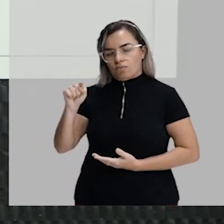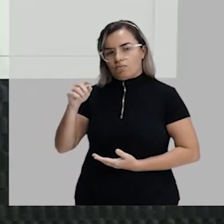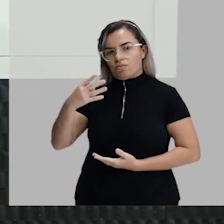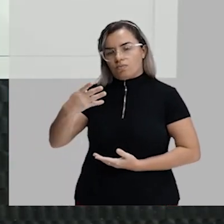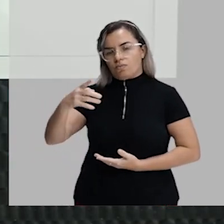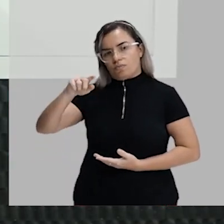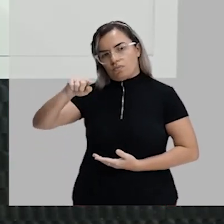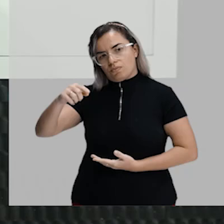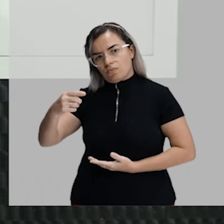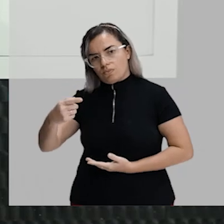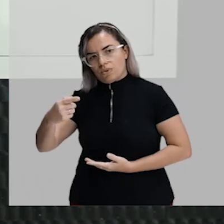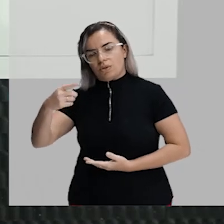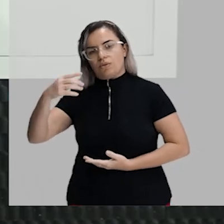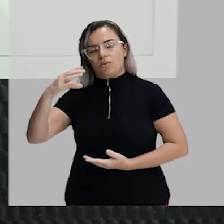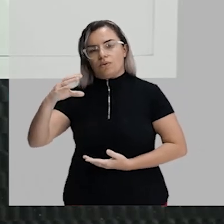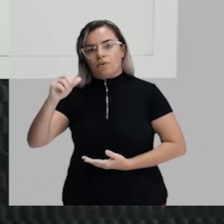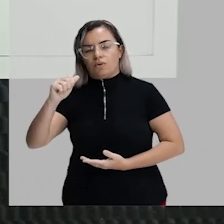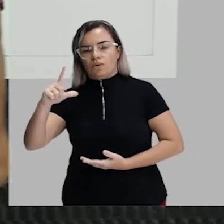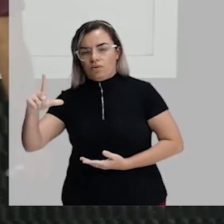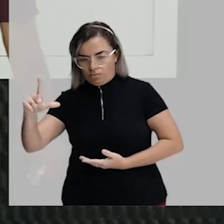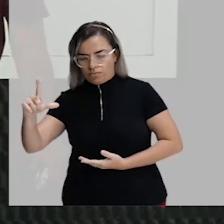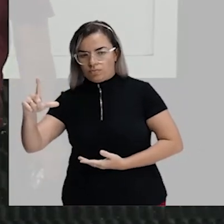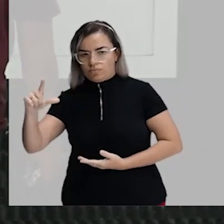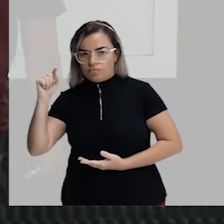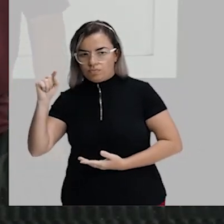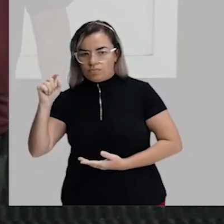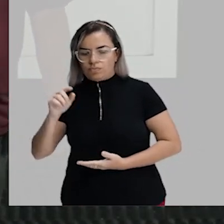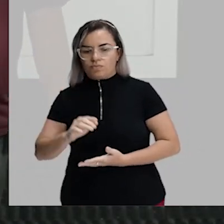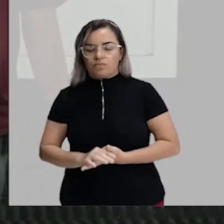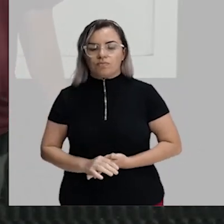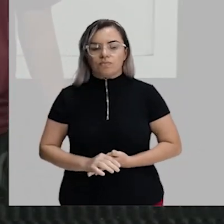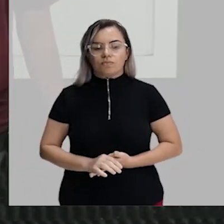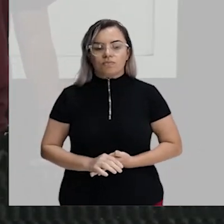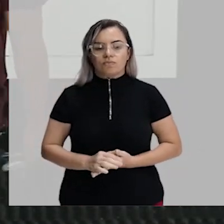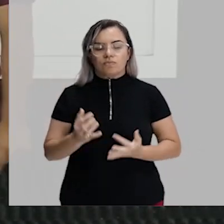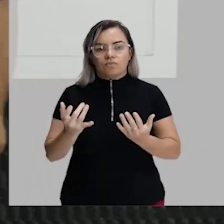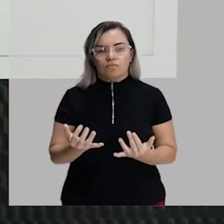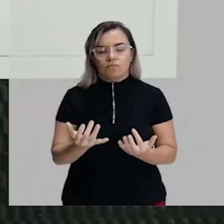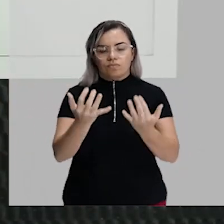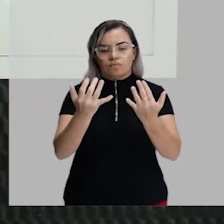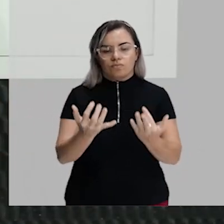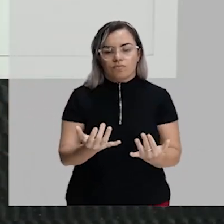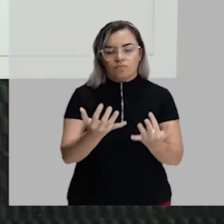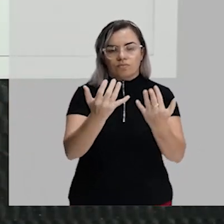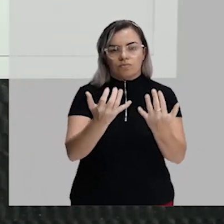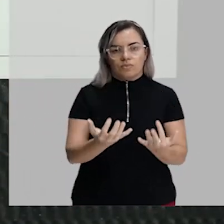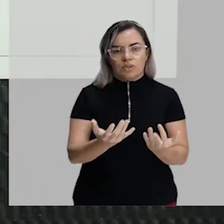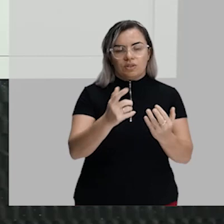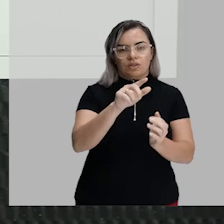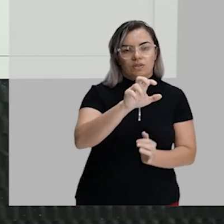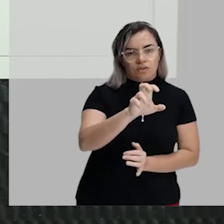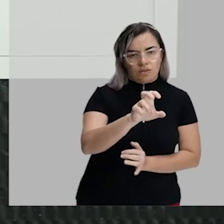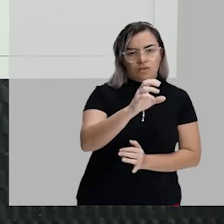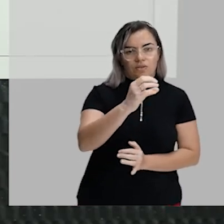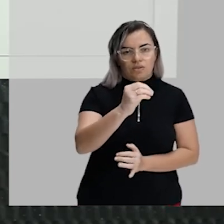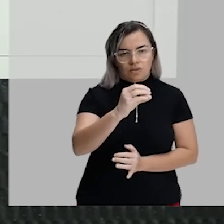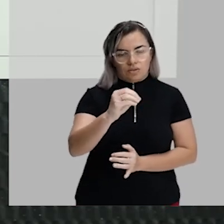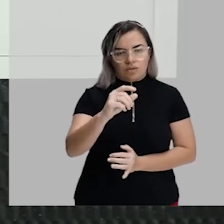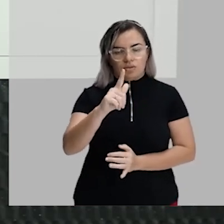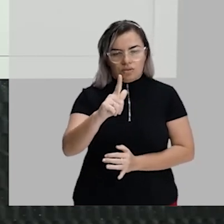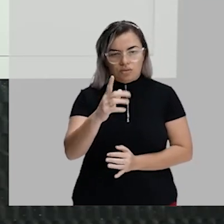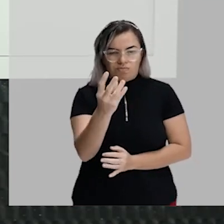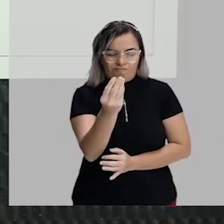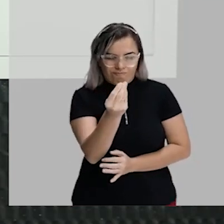foi disponibilizado para essa situação, né? Para aquecer esses 500 gramas dessa substância,